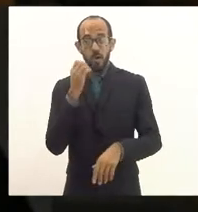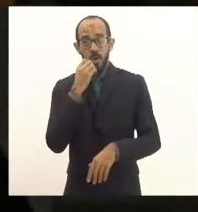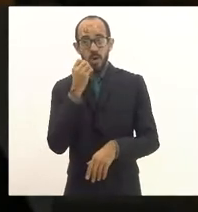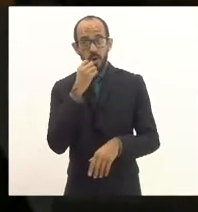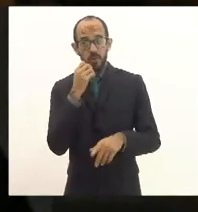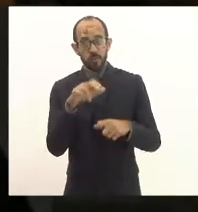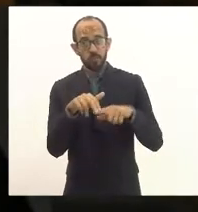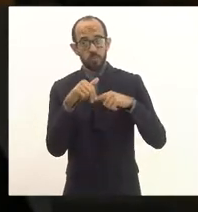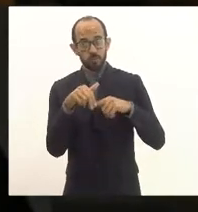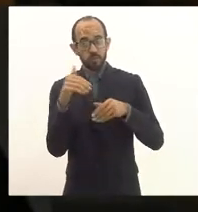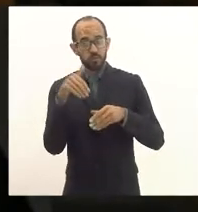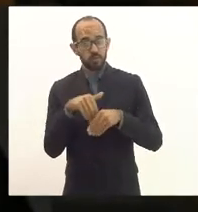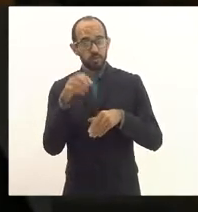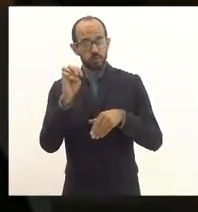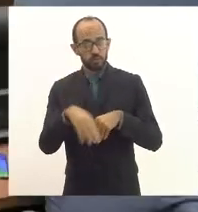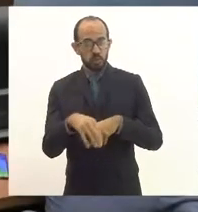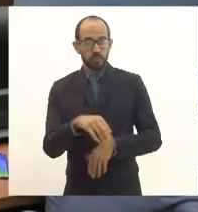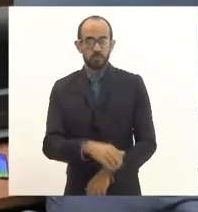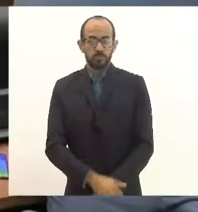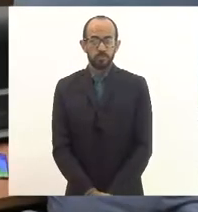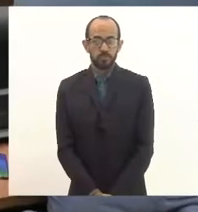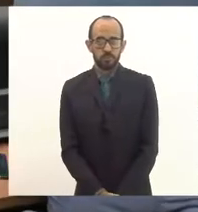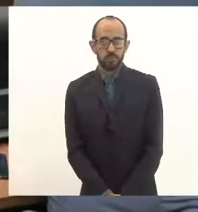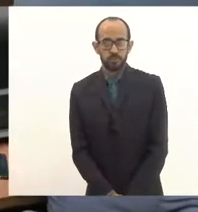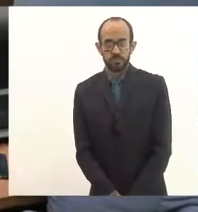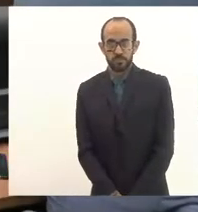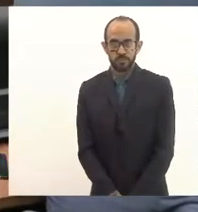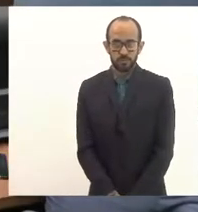isso, votamos favorável.